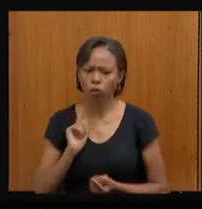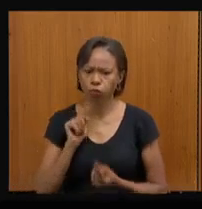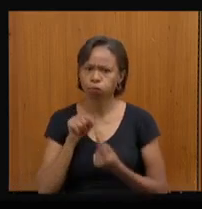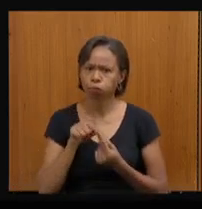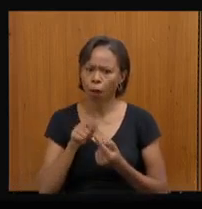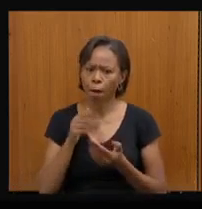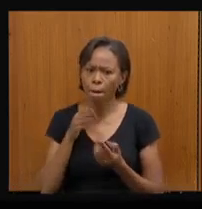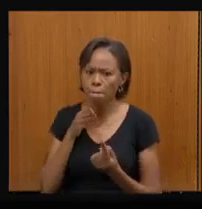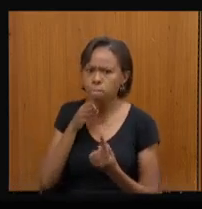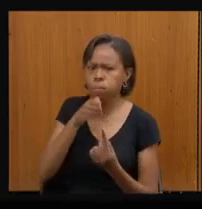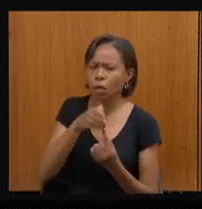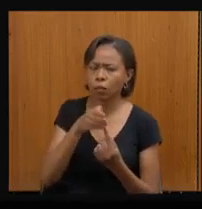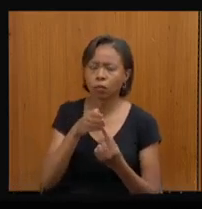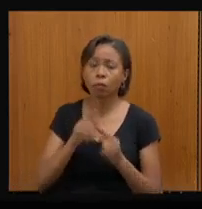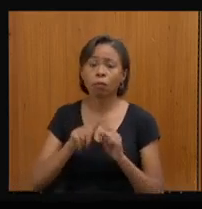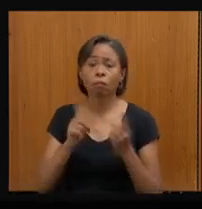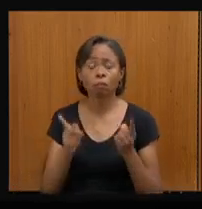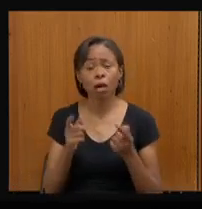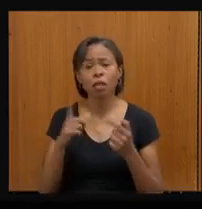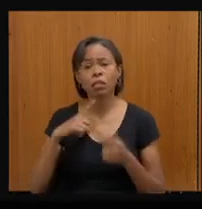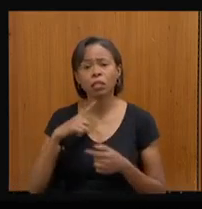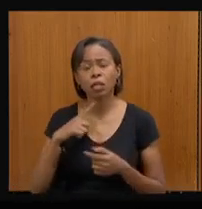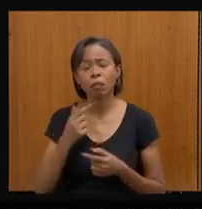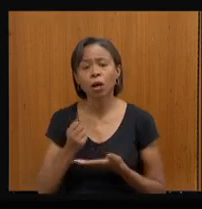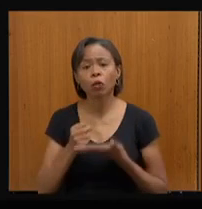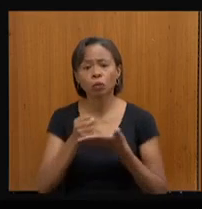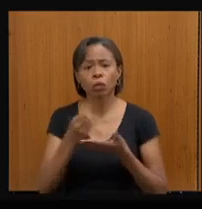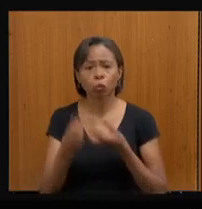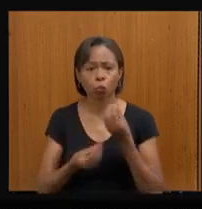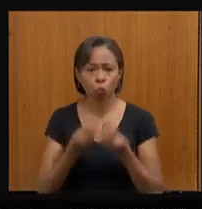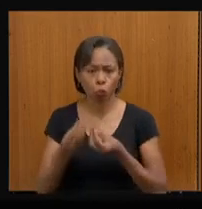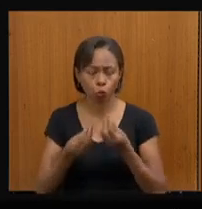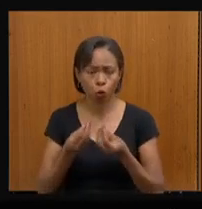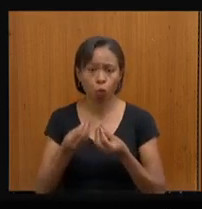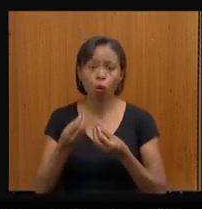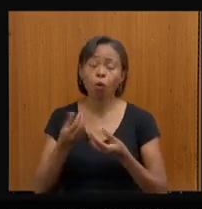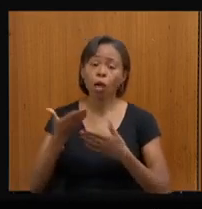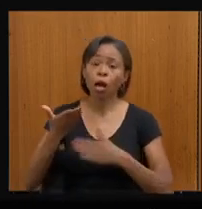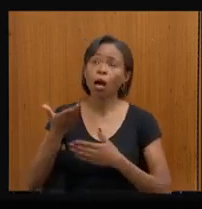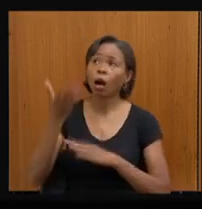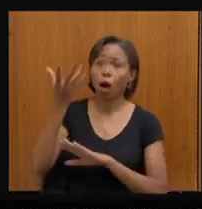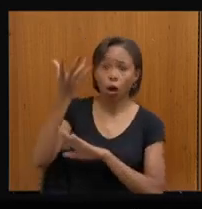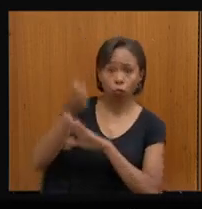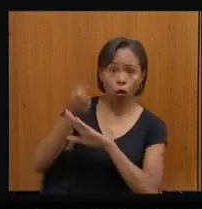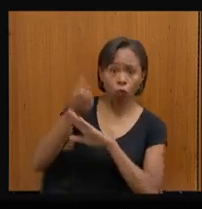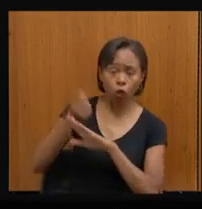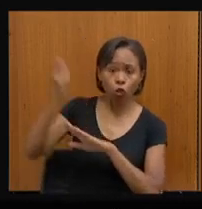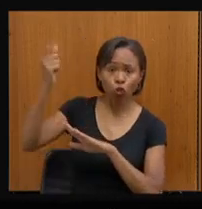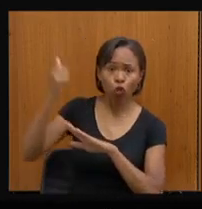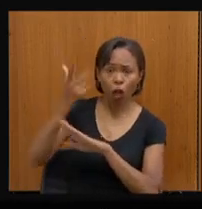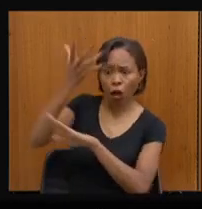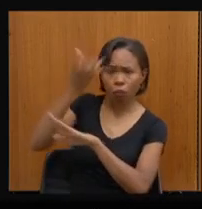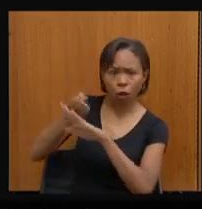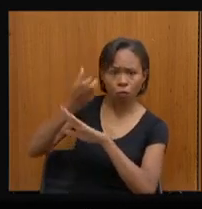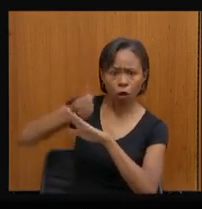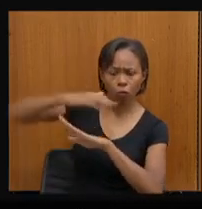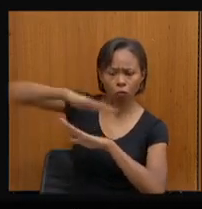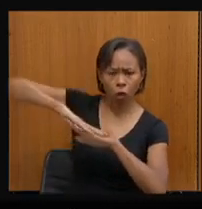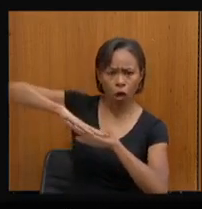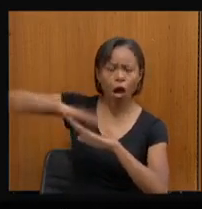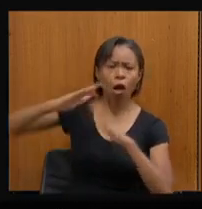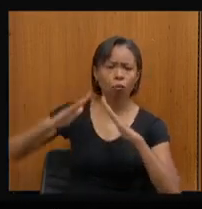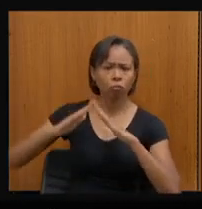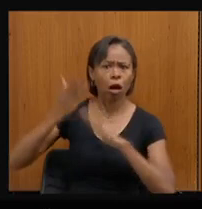mas o que nós temos meus a contribuir é que a fonte solar fotovoltaico ela veio para ficar uma fonte de competitiva